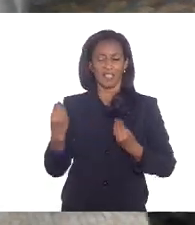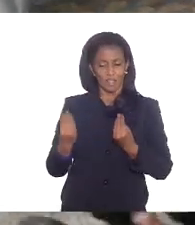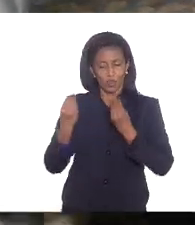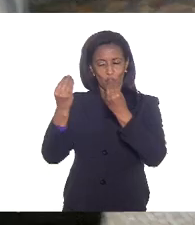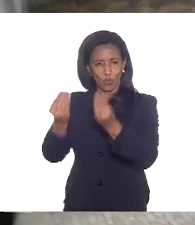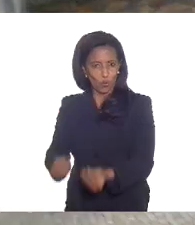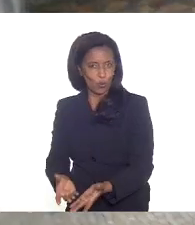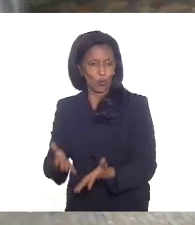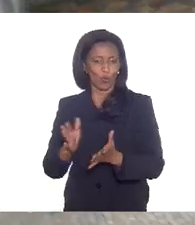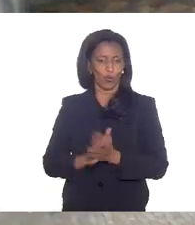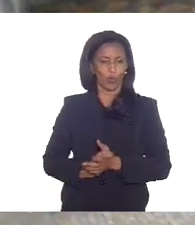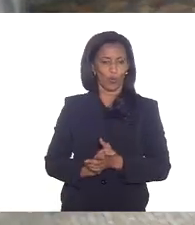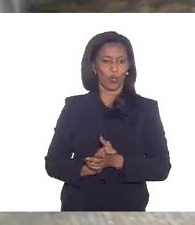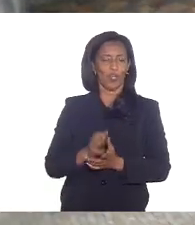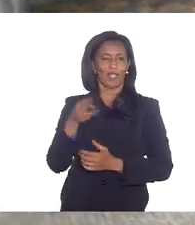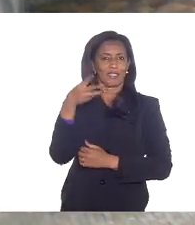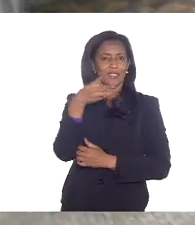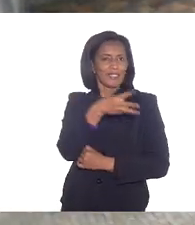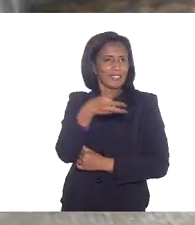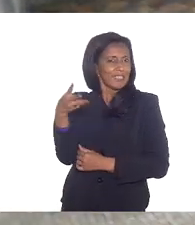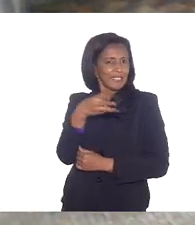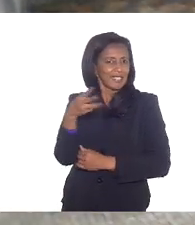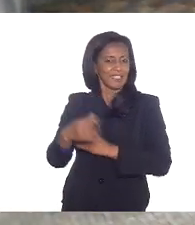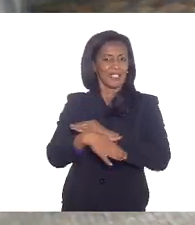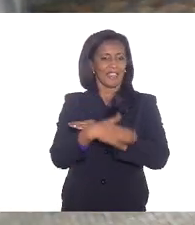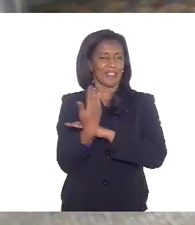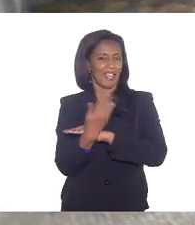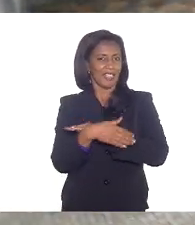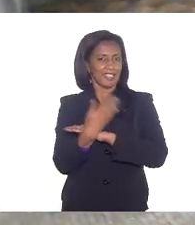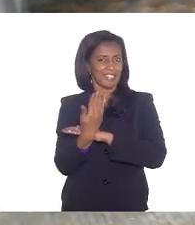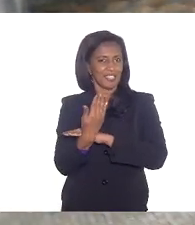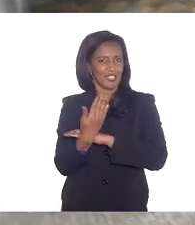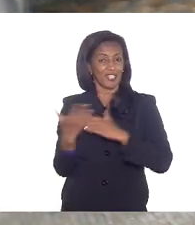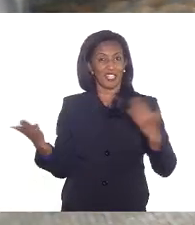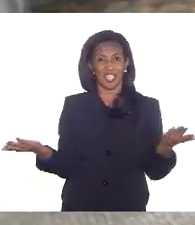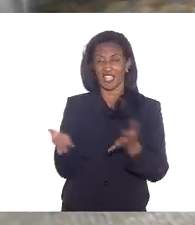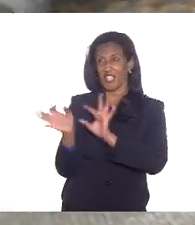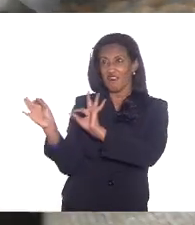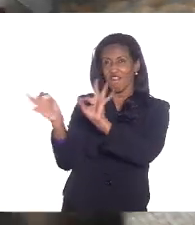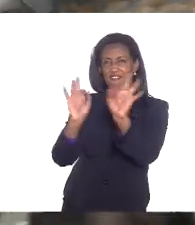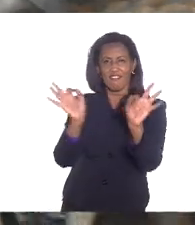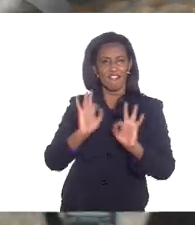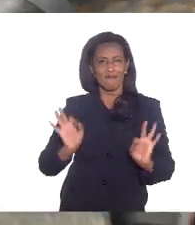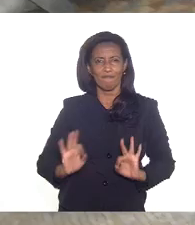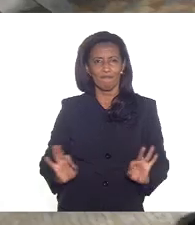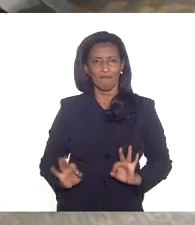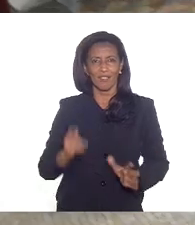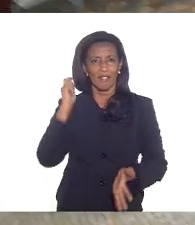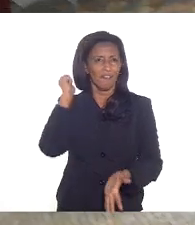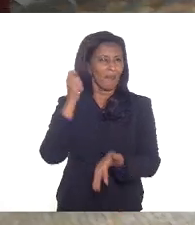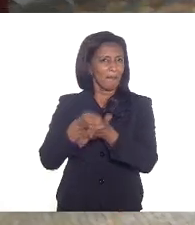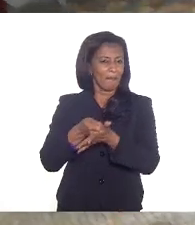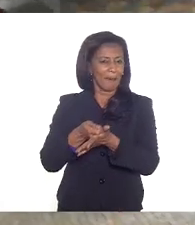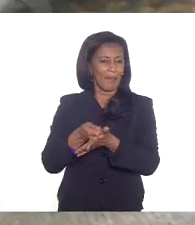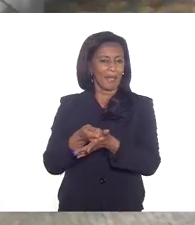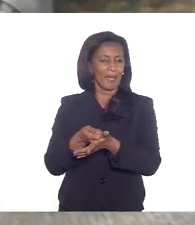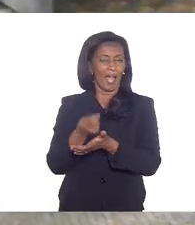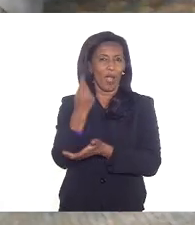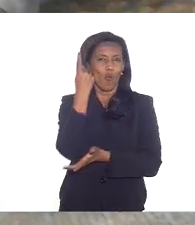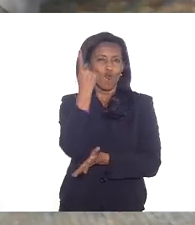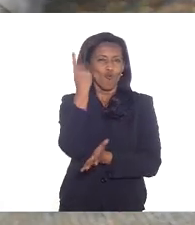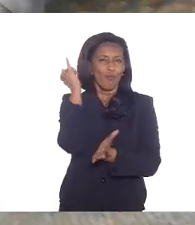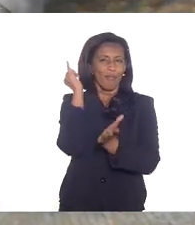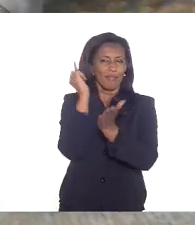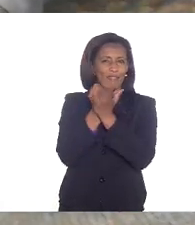doou os selos para 33 mil taxistas e que ninguém ninguém vai pagar um tostão de